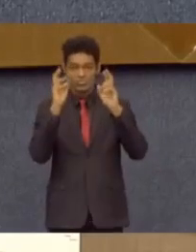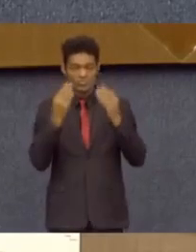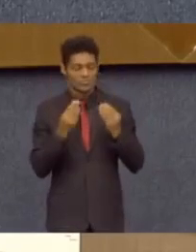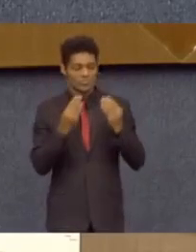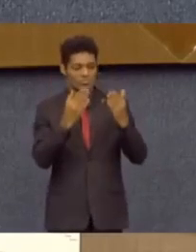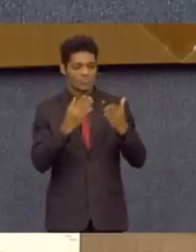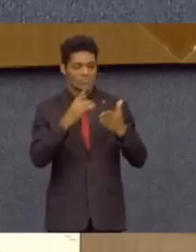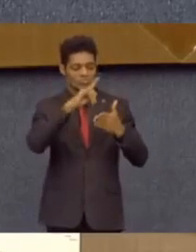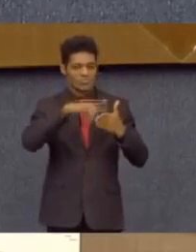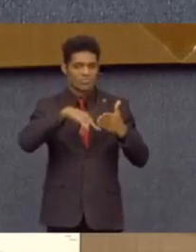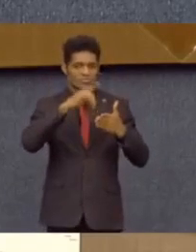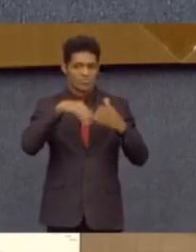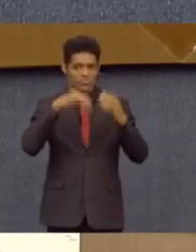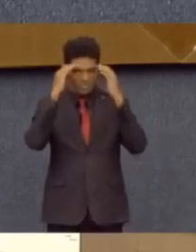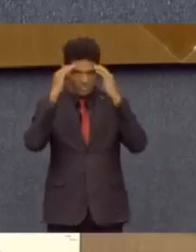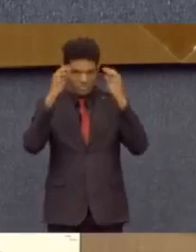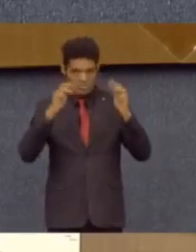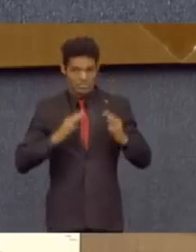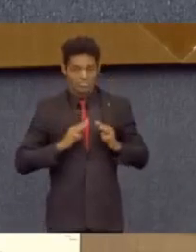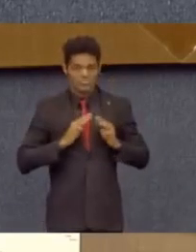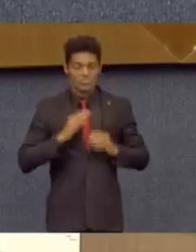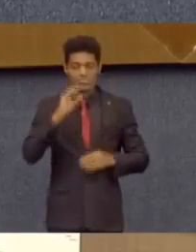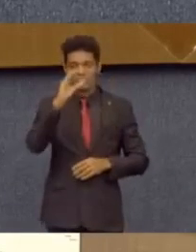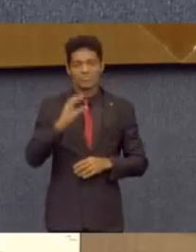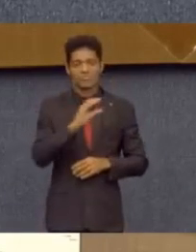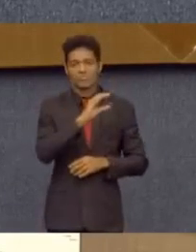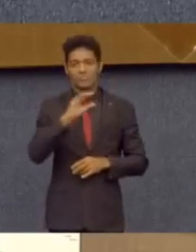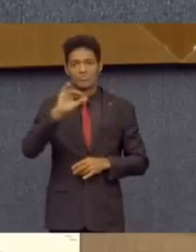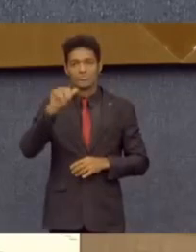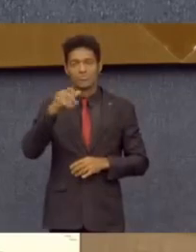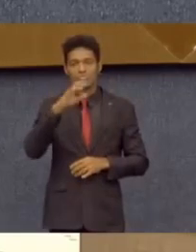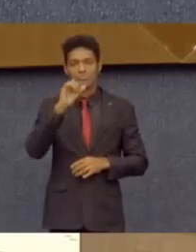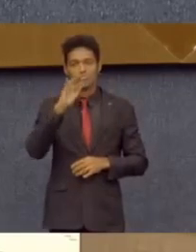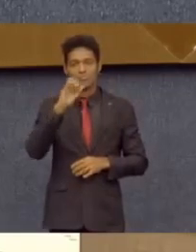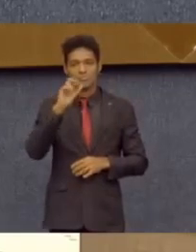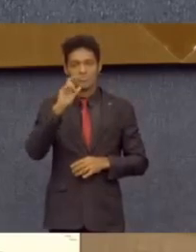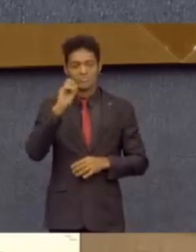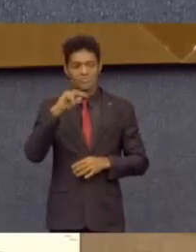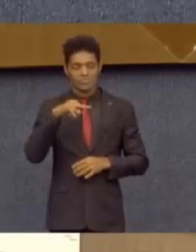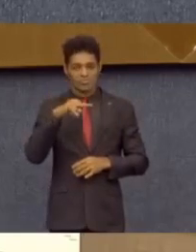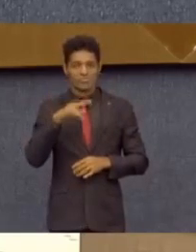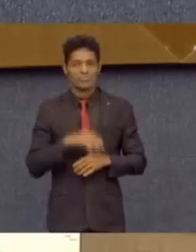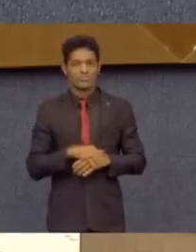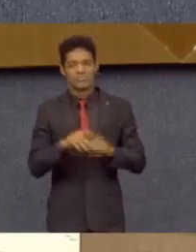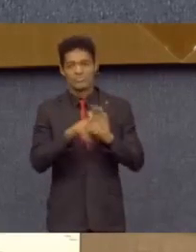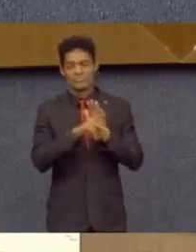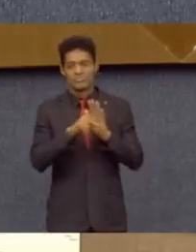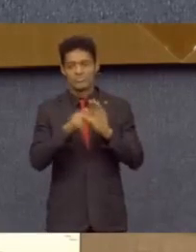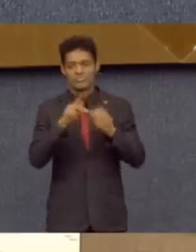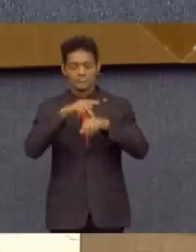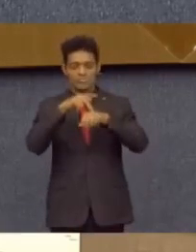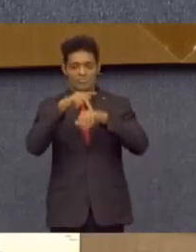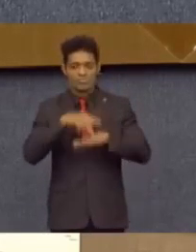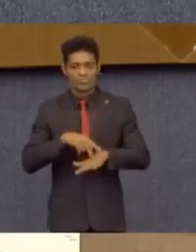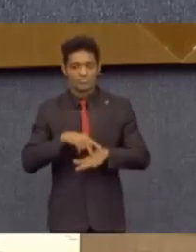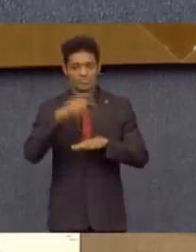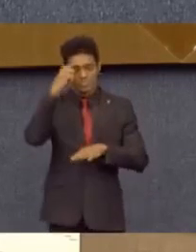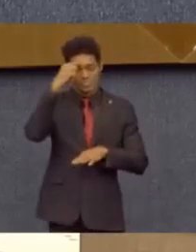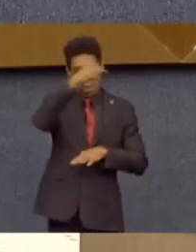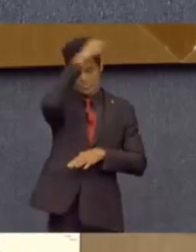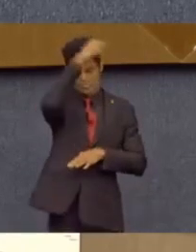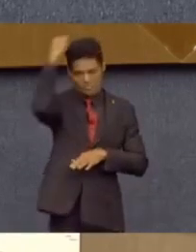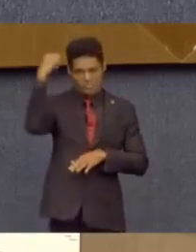do diploma de honra ao mérito ao padre Jefferson Martins da Conceição, da paróquia Santa Dulce dos Pobres.